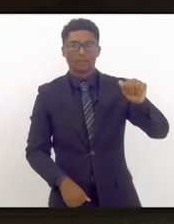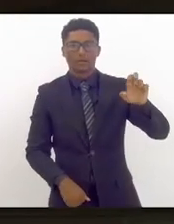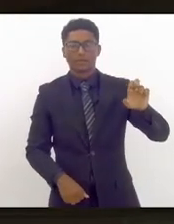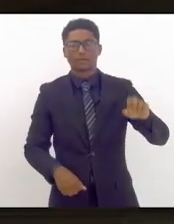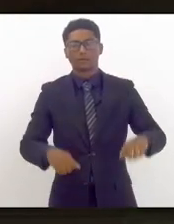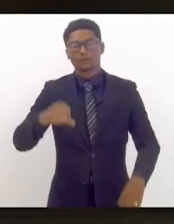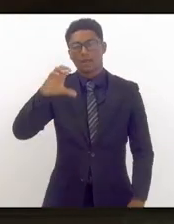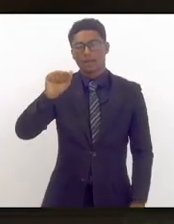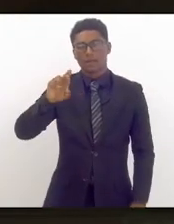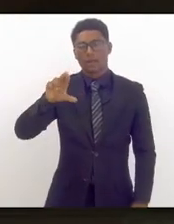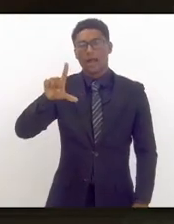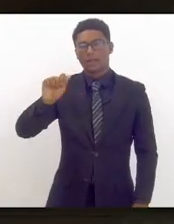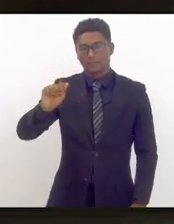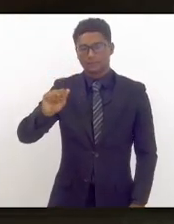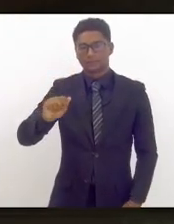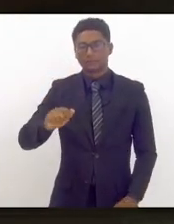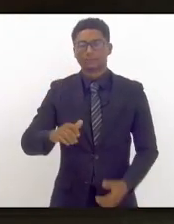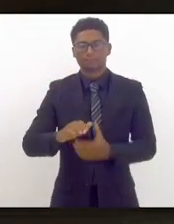Machado.